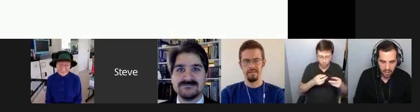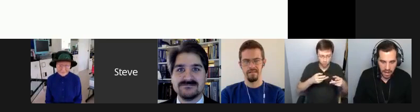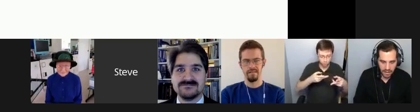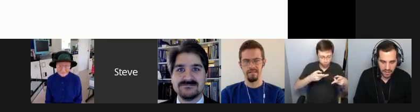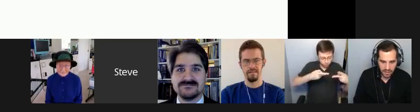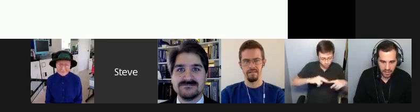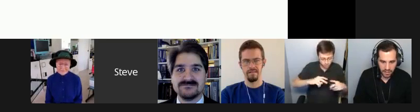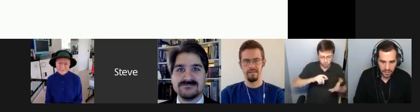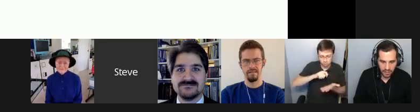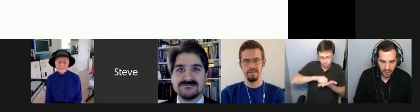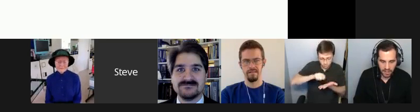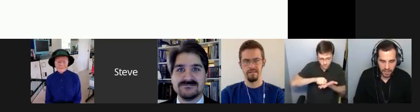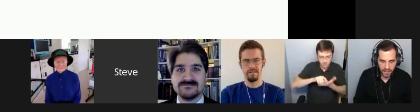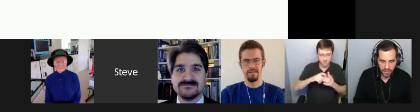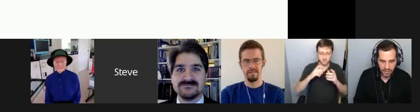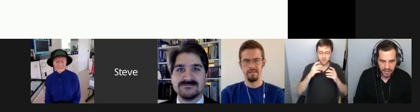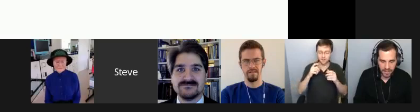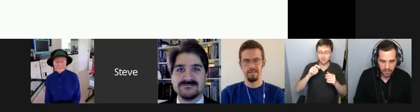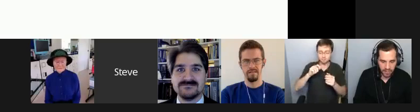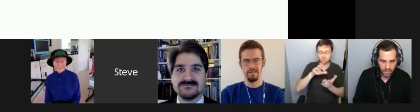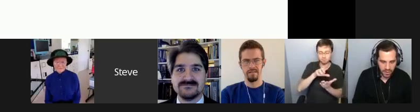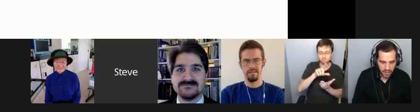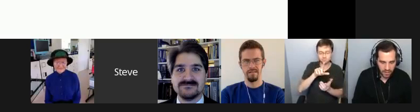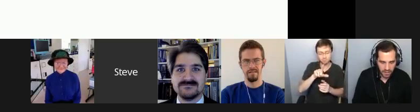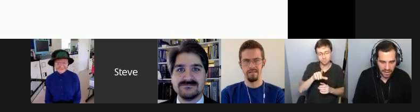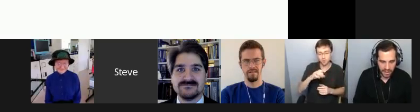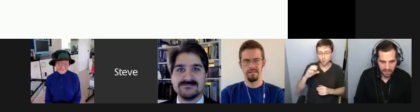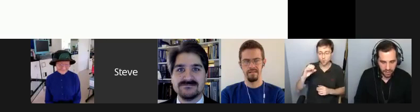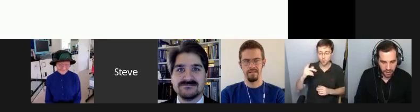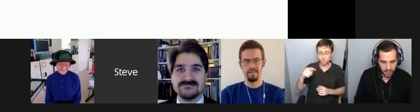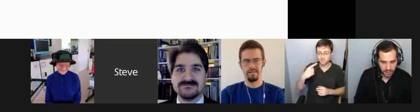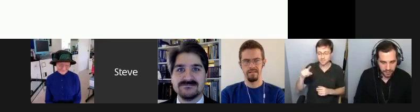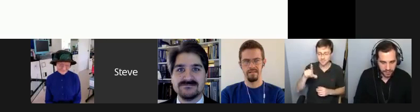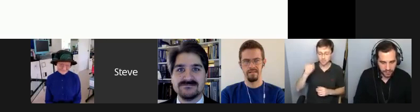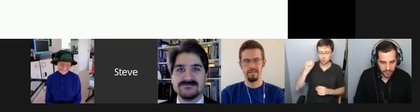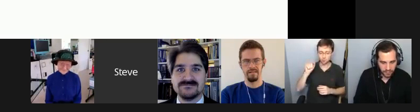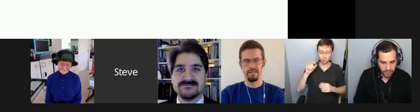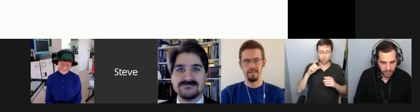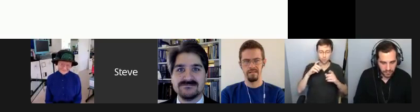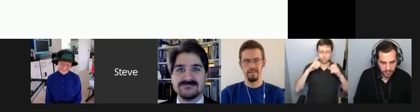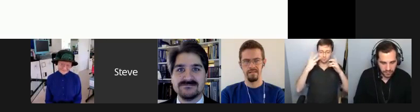Em signwriting nós padronizamos daquela forma.